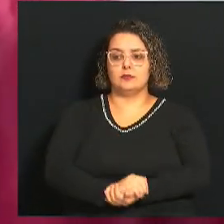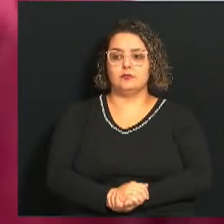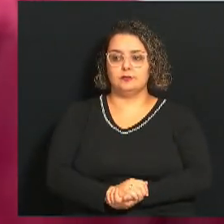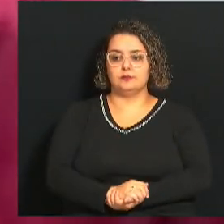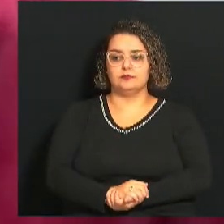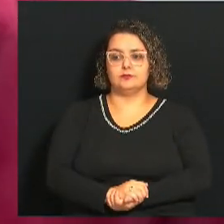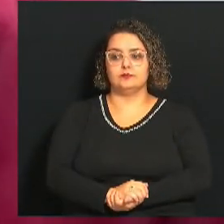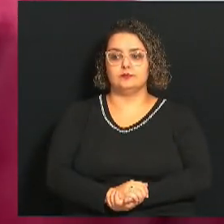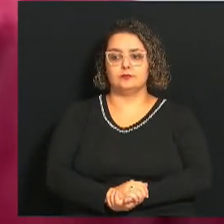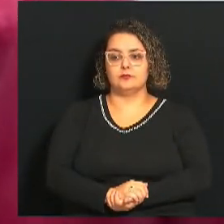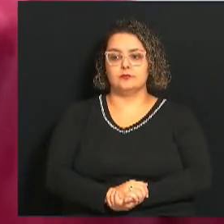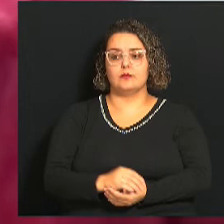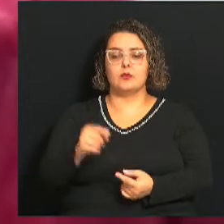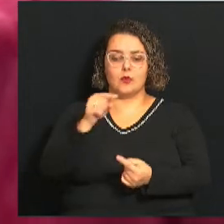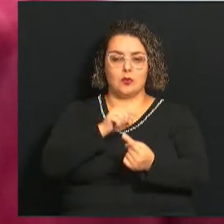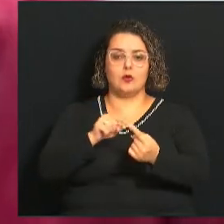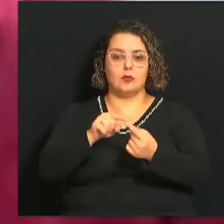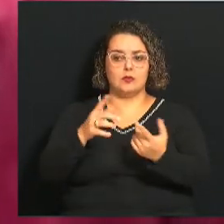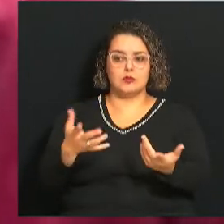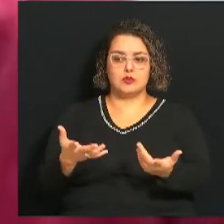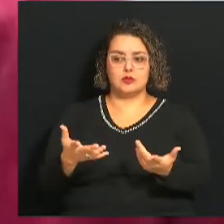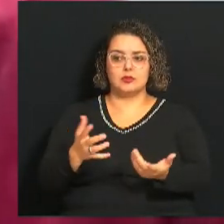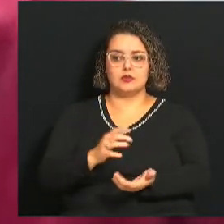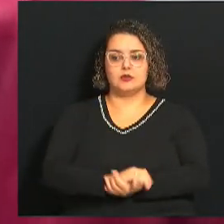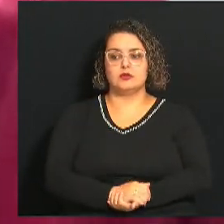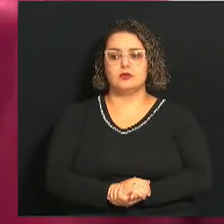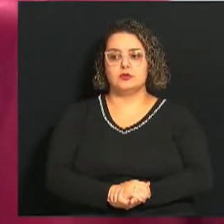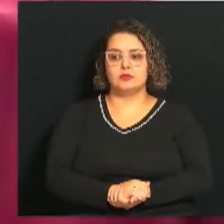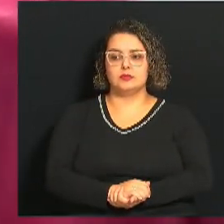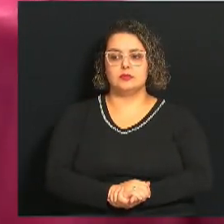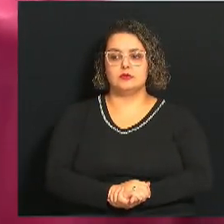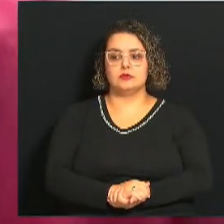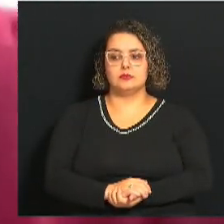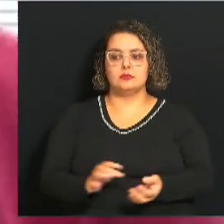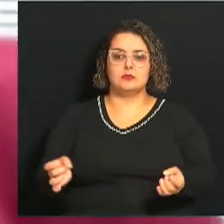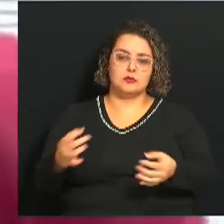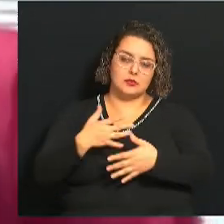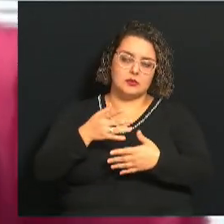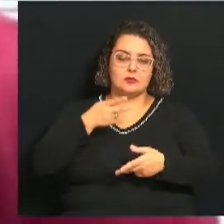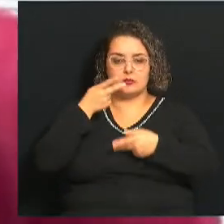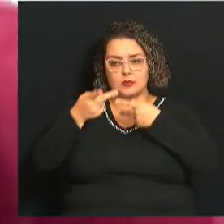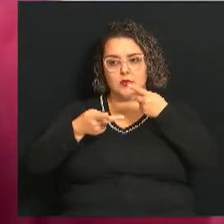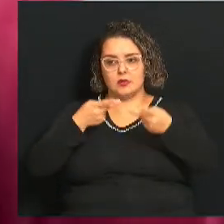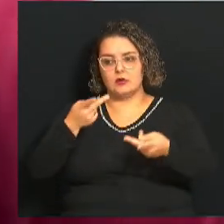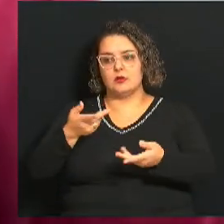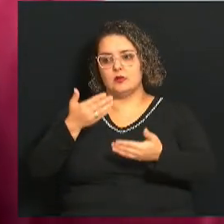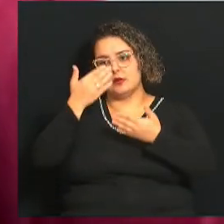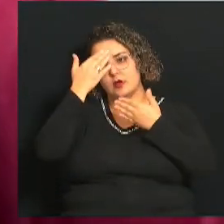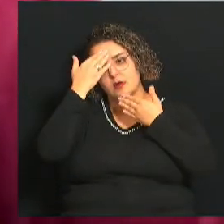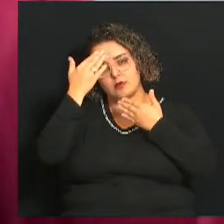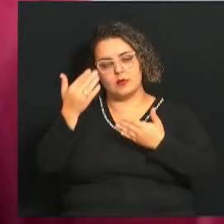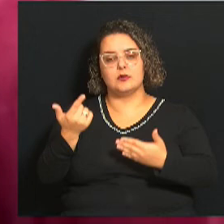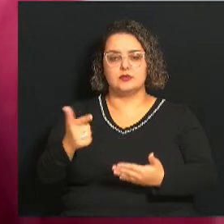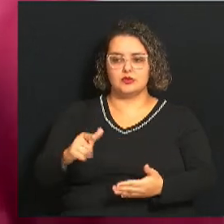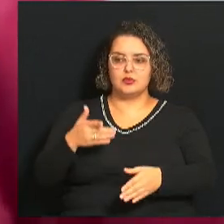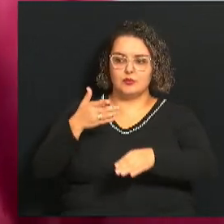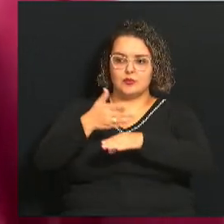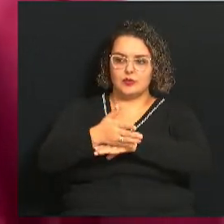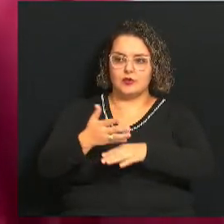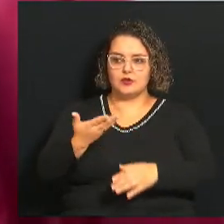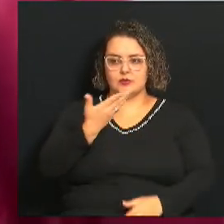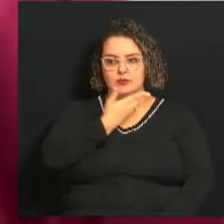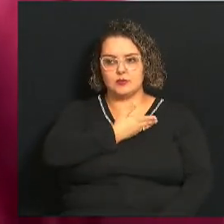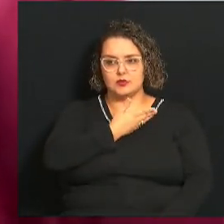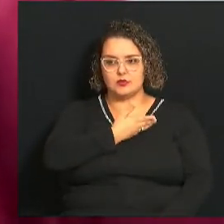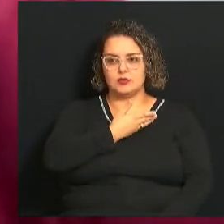atingir aí um denominador comum para essa questão. Então, assim, acho que aqui encerra a minha fala e agradeço mais uma vez a participação dos meus colegas que estão